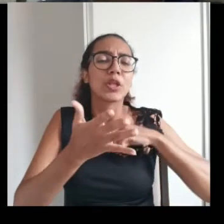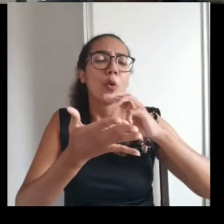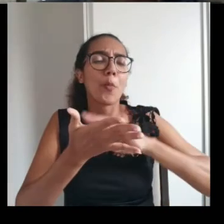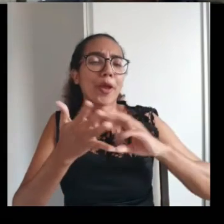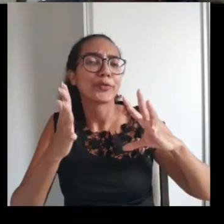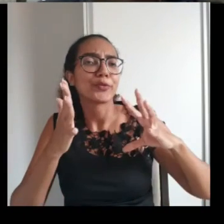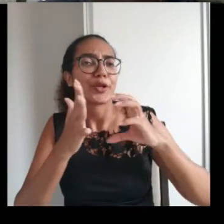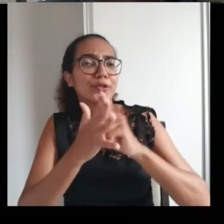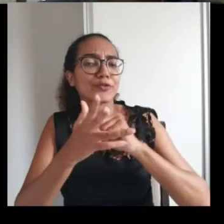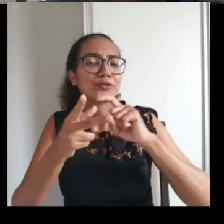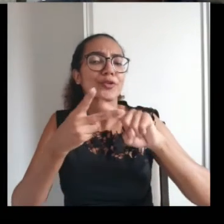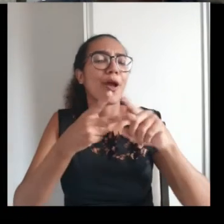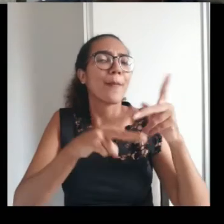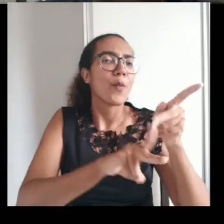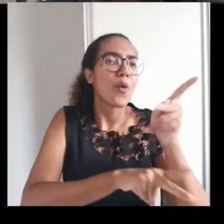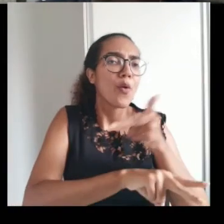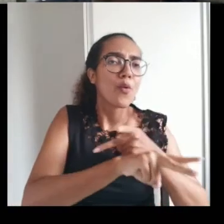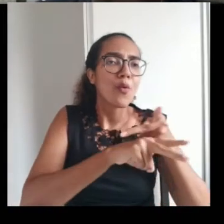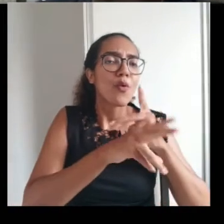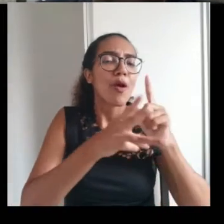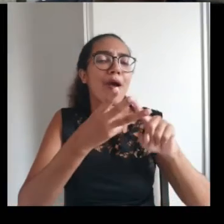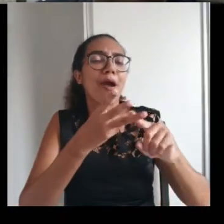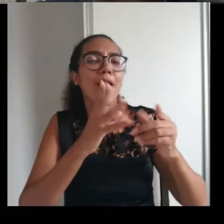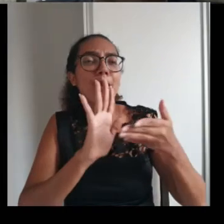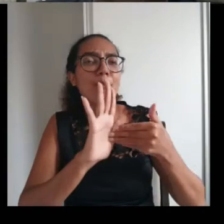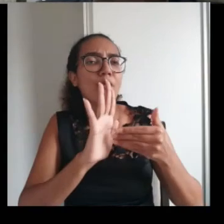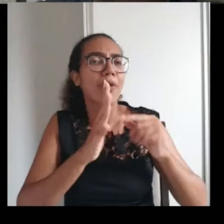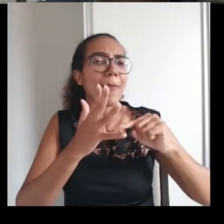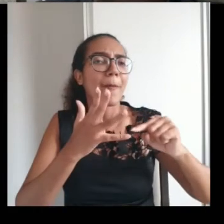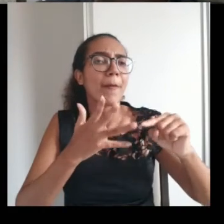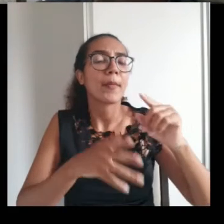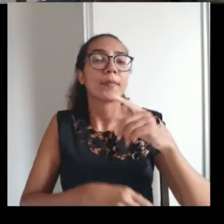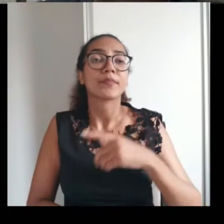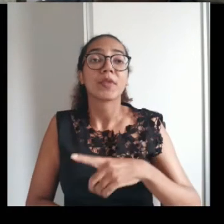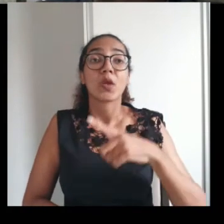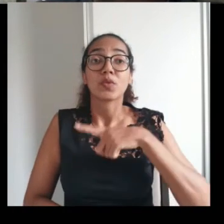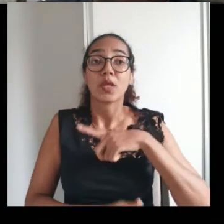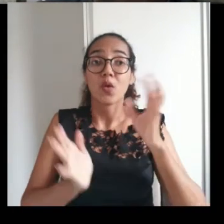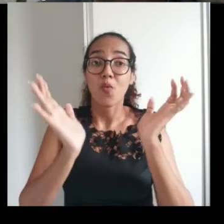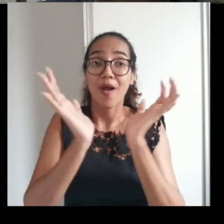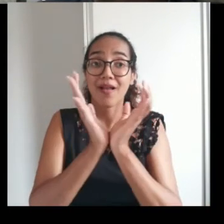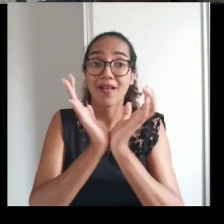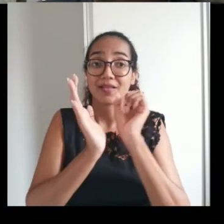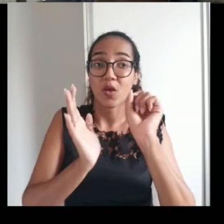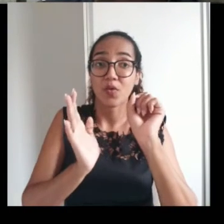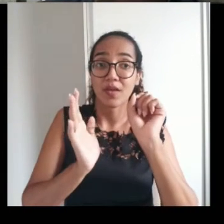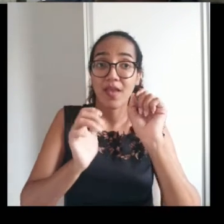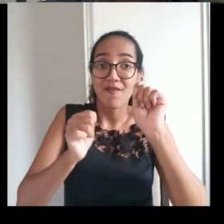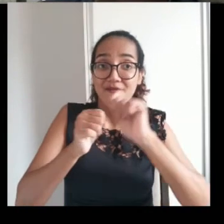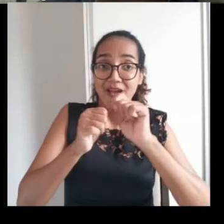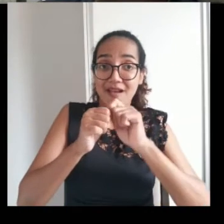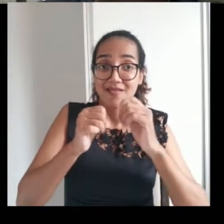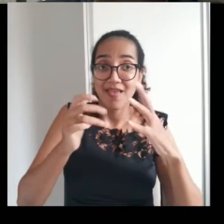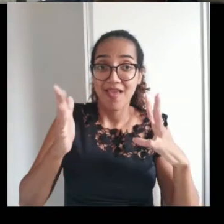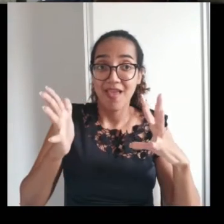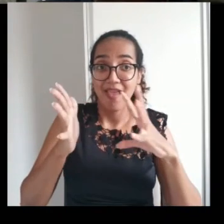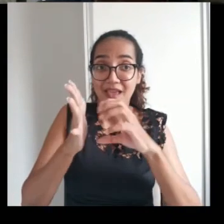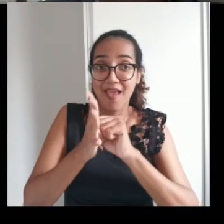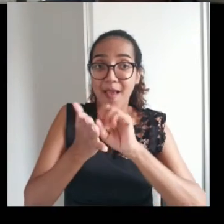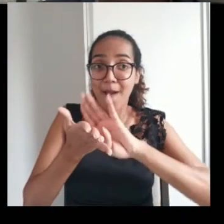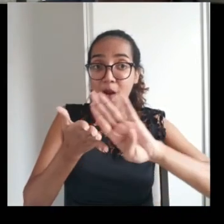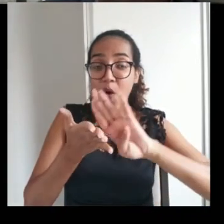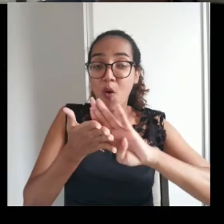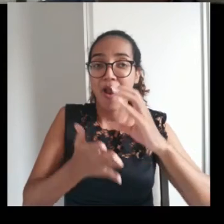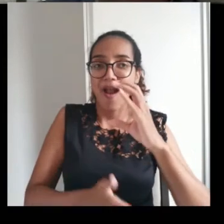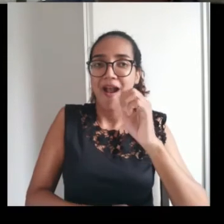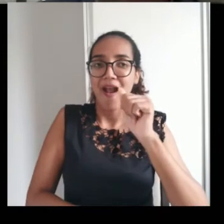Né? Eu tenho aqui uma classe que a gente está chamando de cadastro de contas. Aqui é onde tem os métodos muito parecidos, alguns